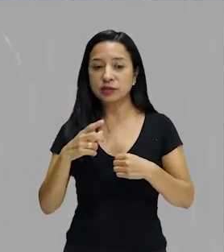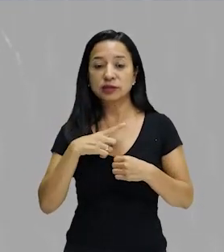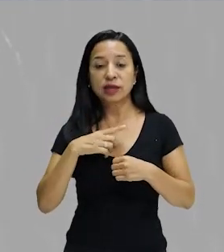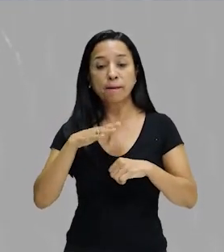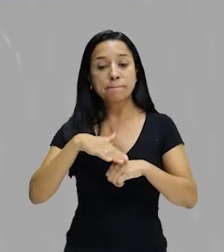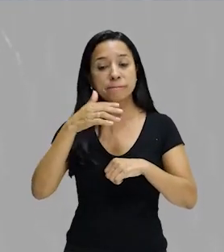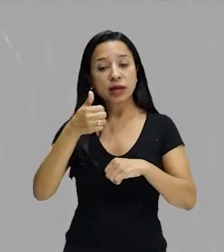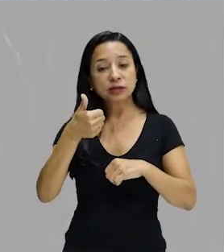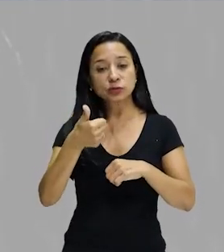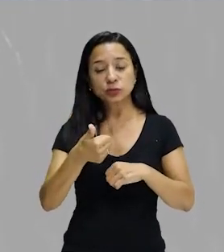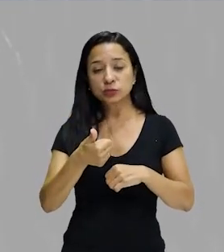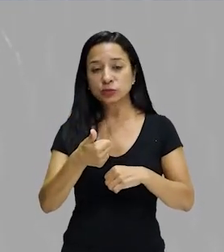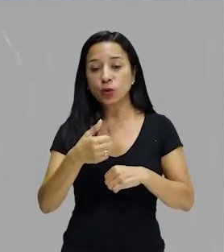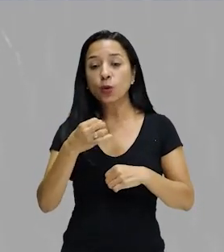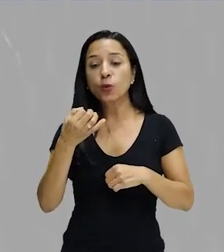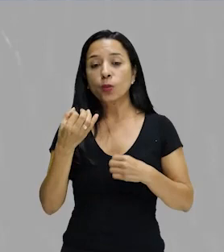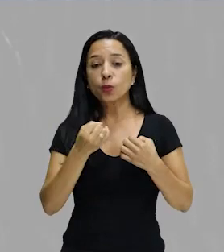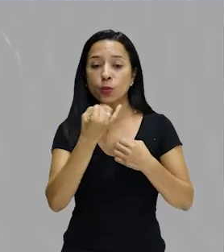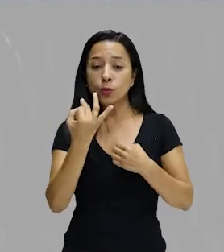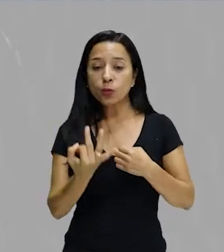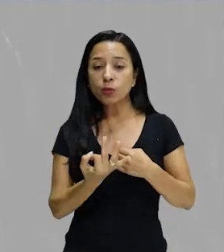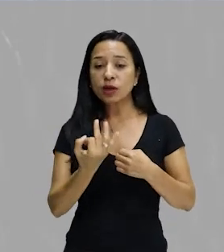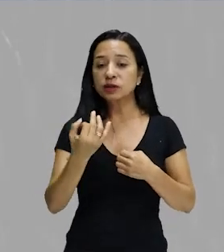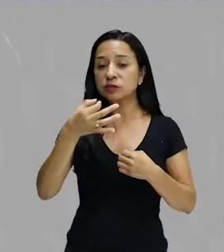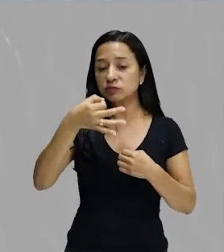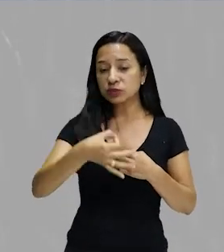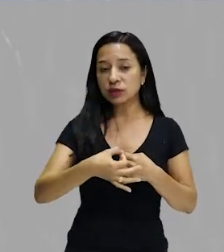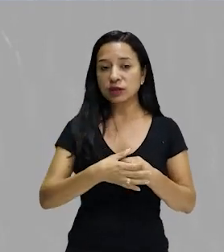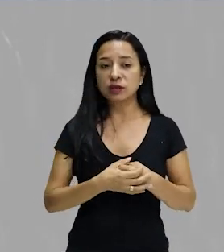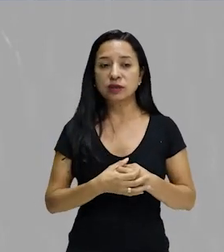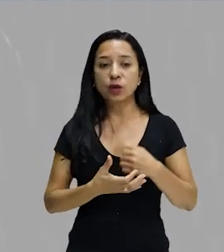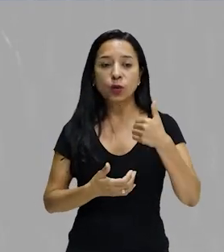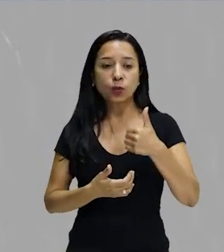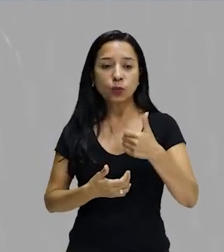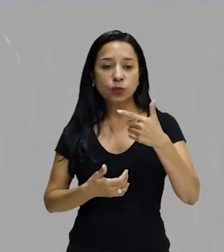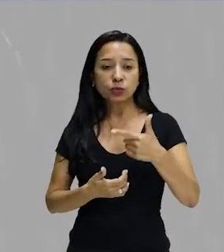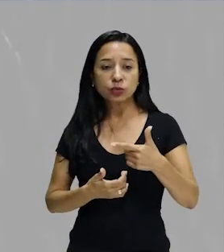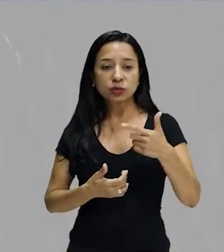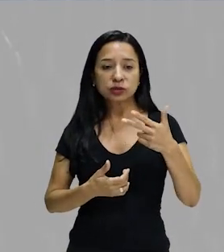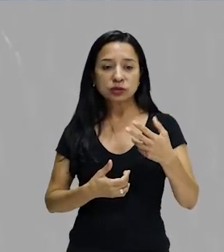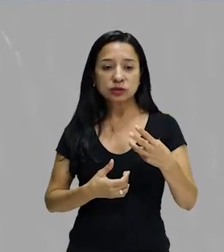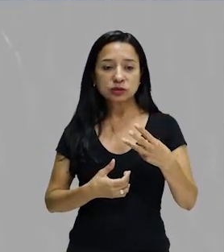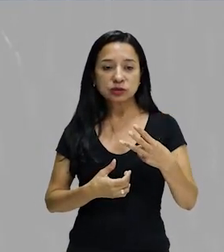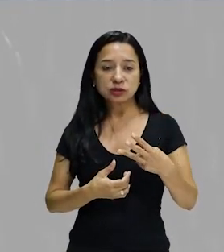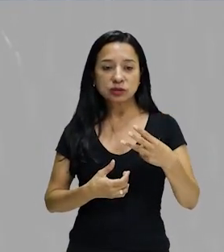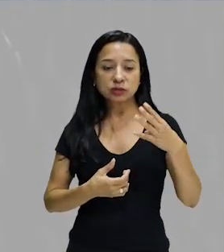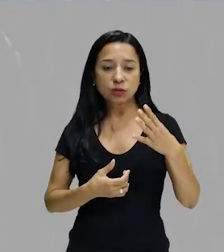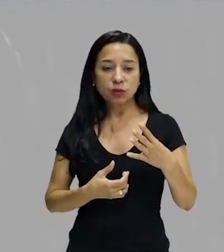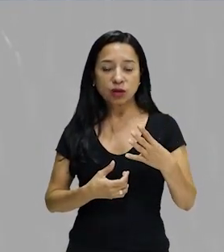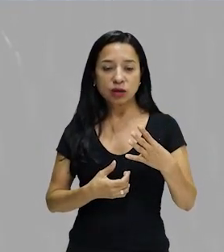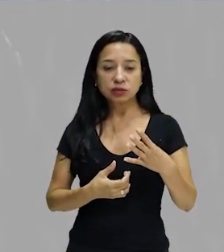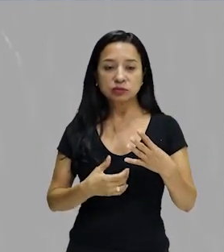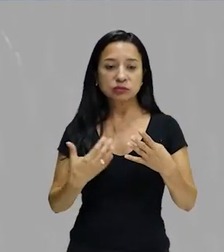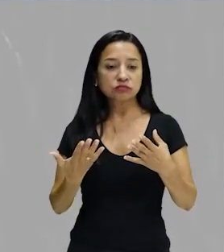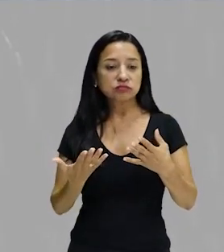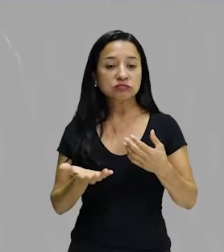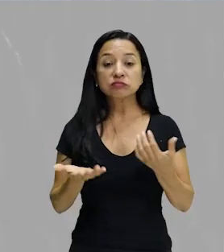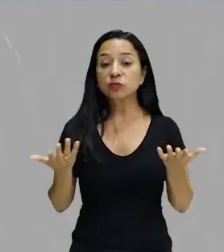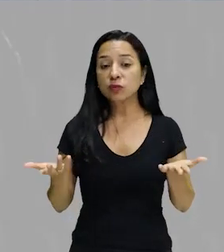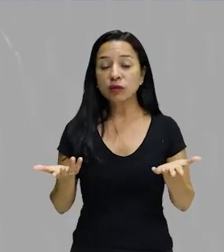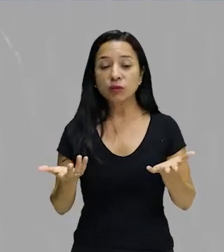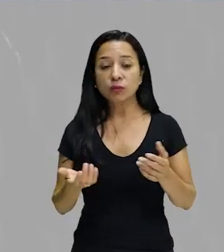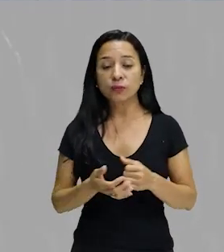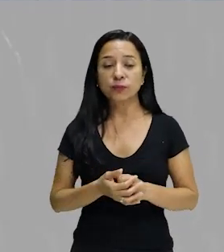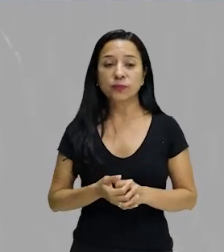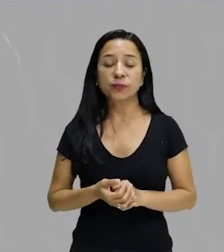Quais são as corretas? 1, 2, 3 ou 4. 1 e 2, 2 e 3, 1 e 4. Então, qual